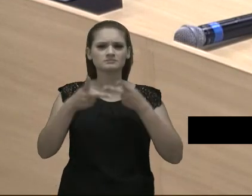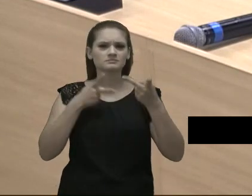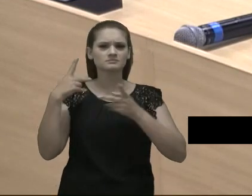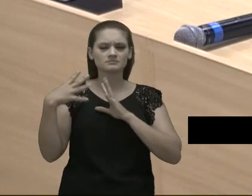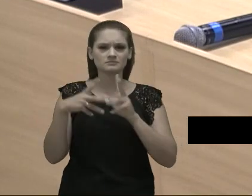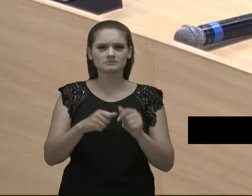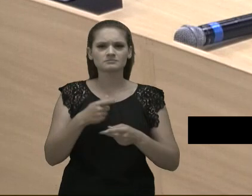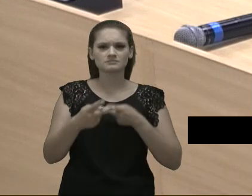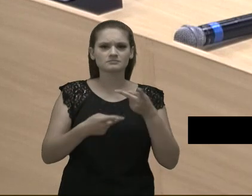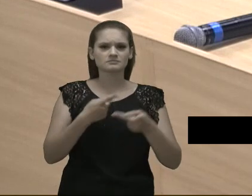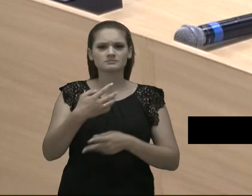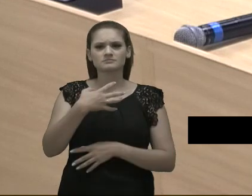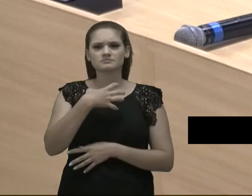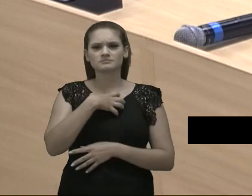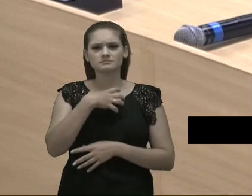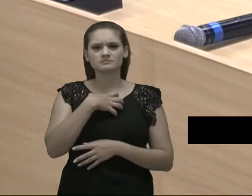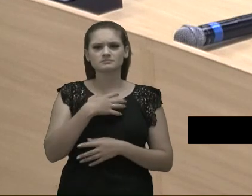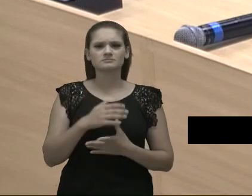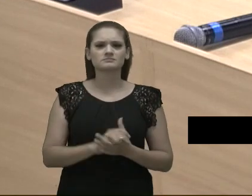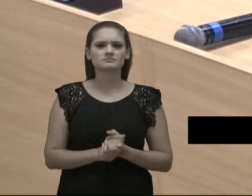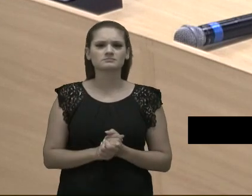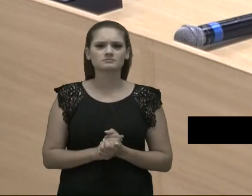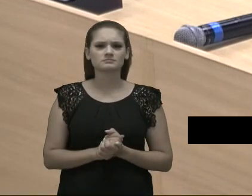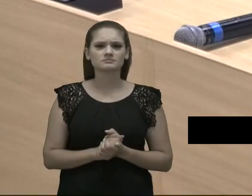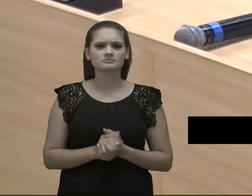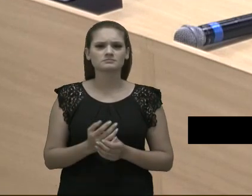falei. Então, assim, eu fiquei bem...